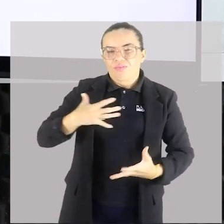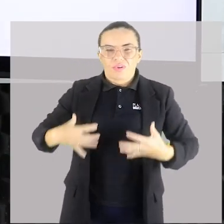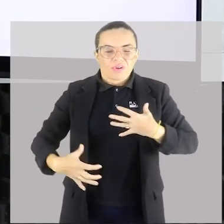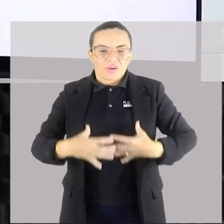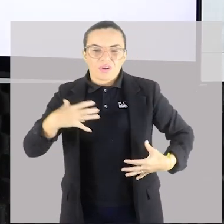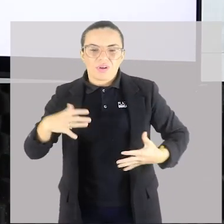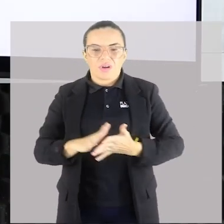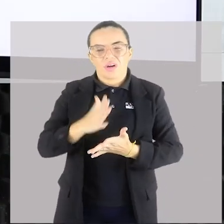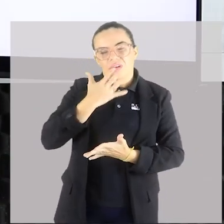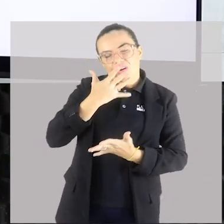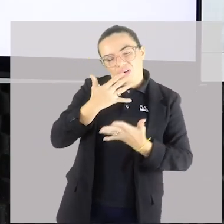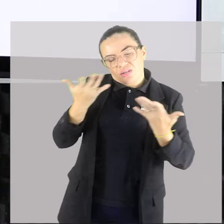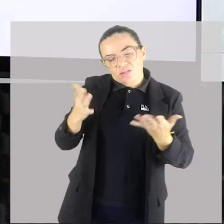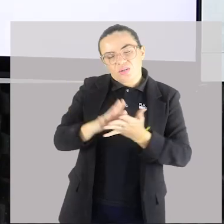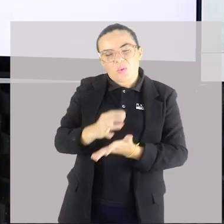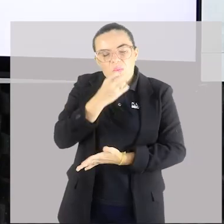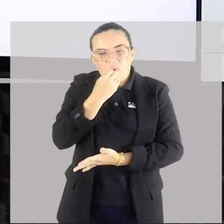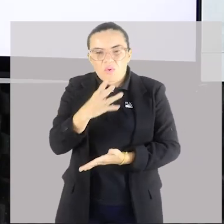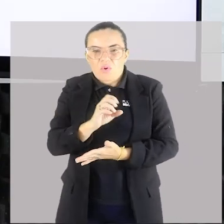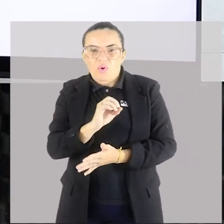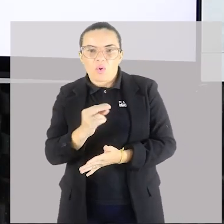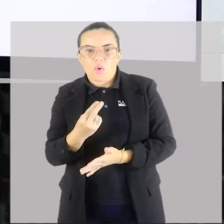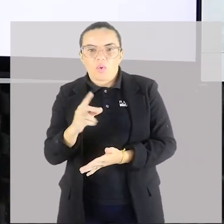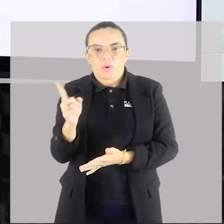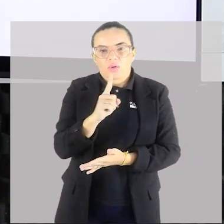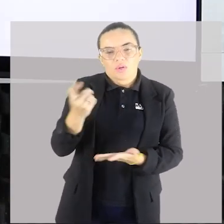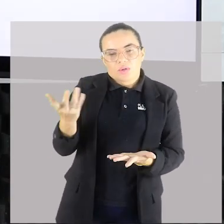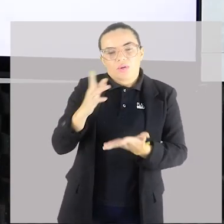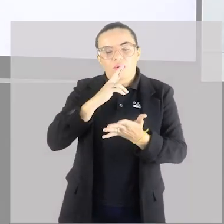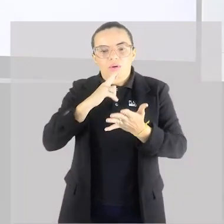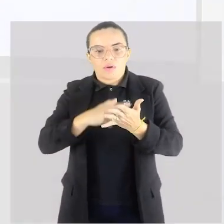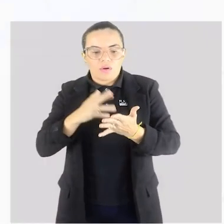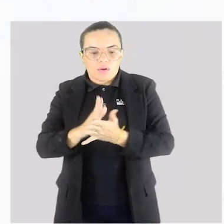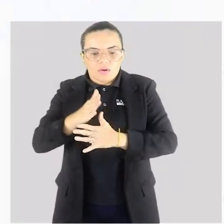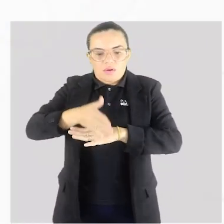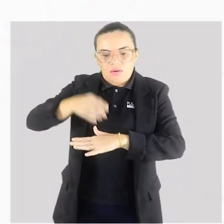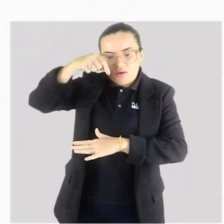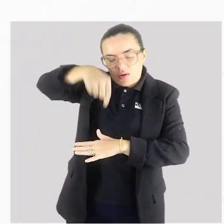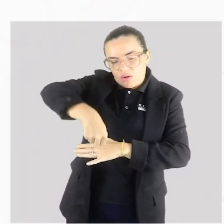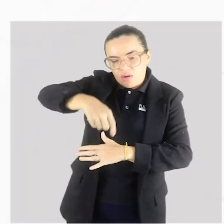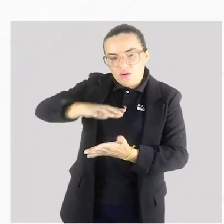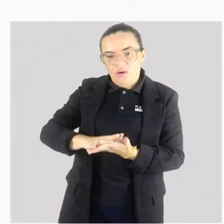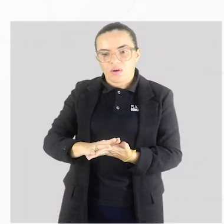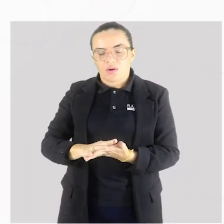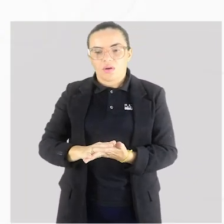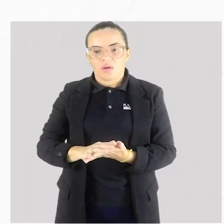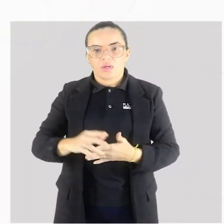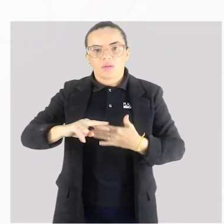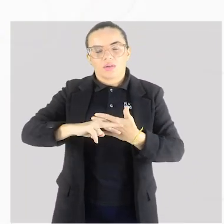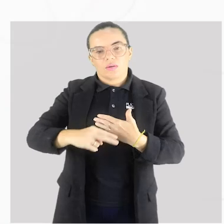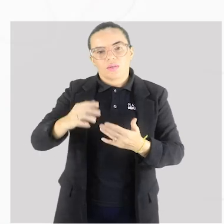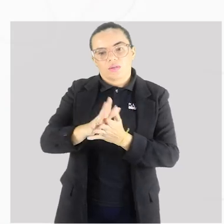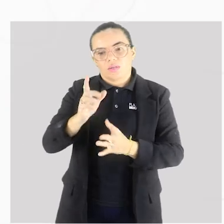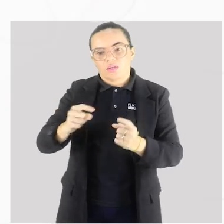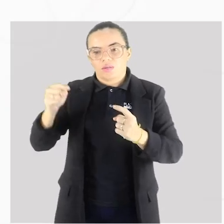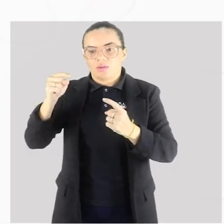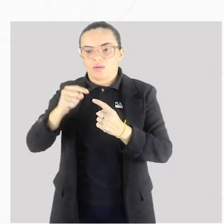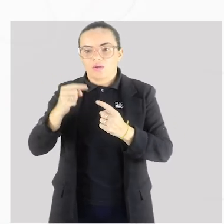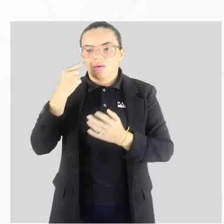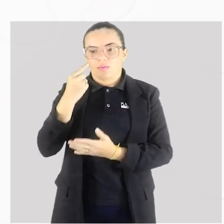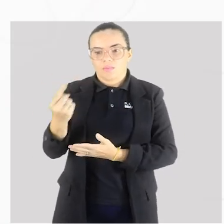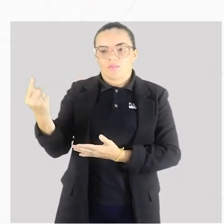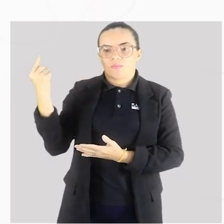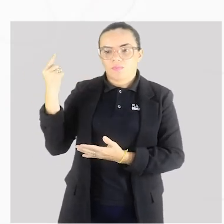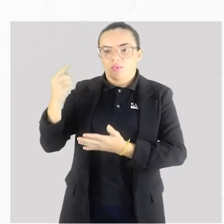cores são agradáveis ou não são. Tudo isso interfere no resultado final da obra. O Ruud Erhard, ele trabalha com